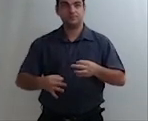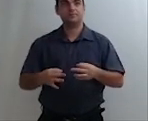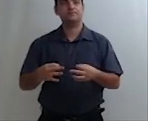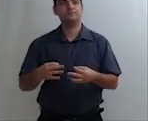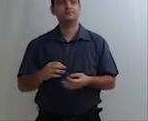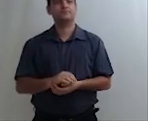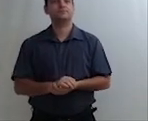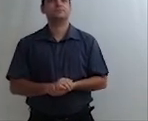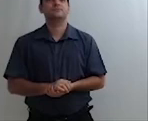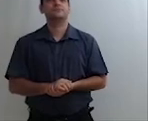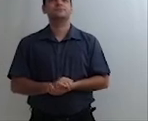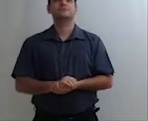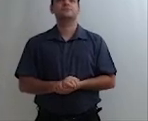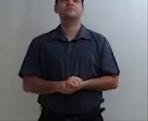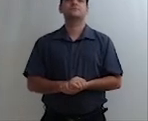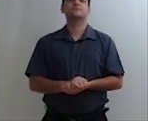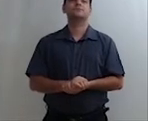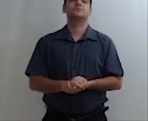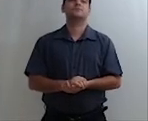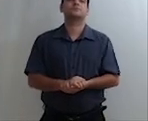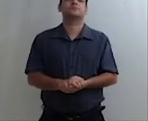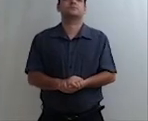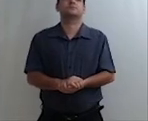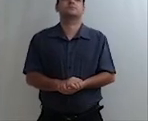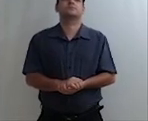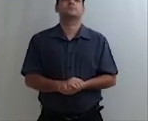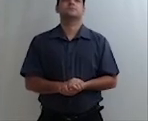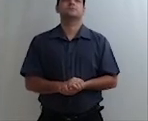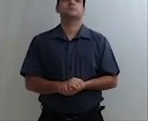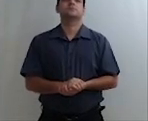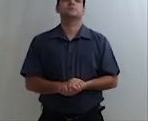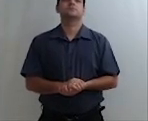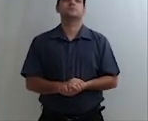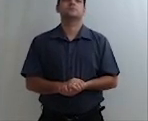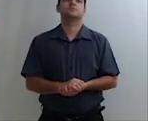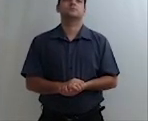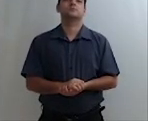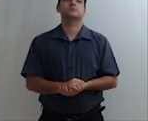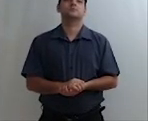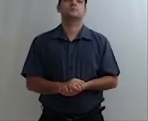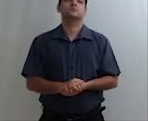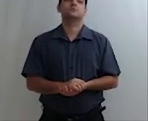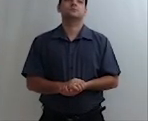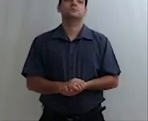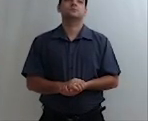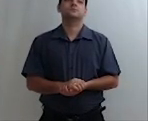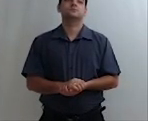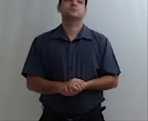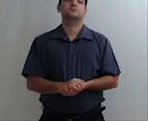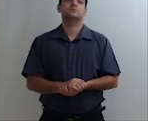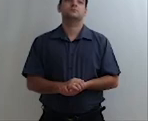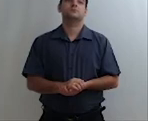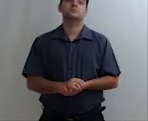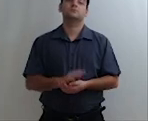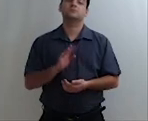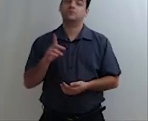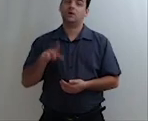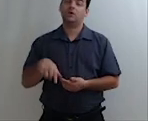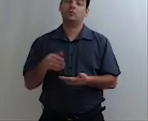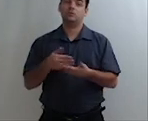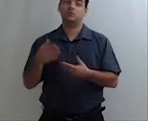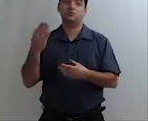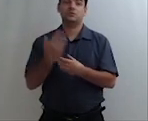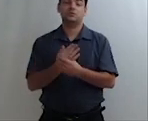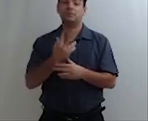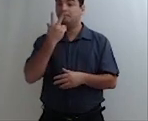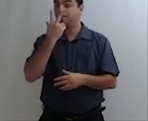julgamento pelas preferências processos que não demonstram em princípio maior complexidade eu chamo